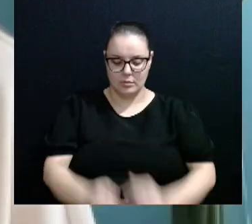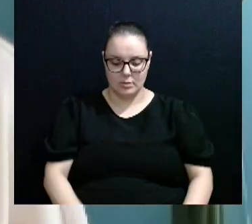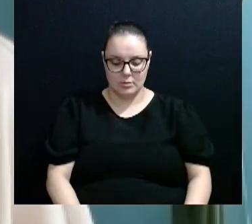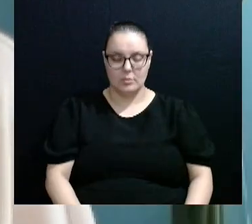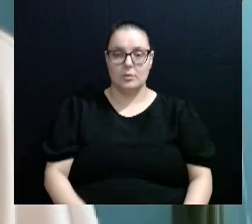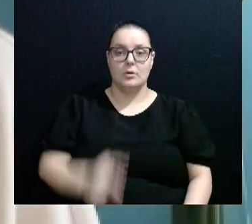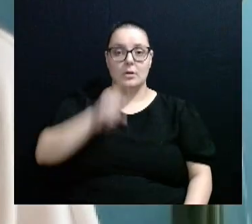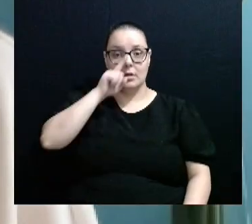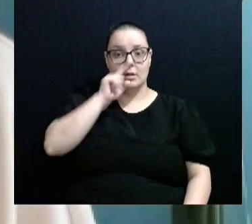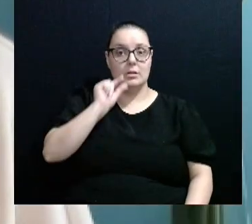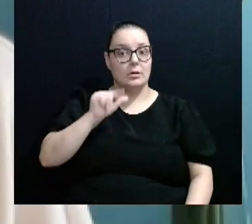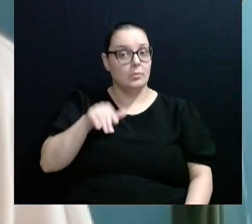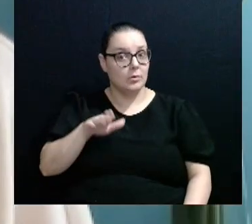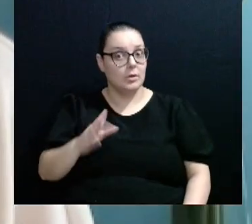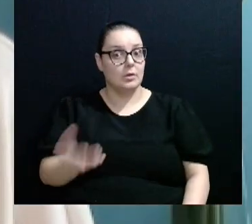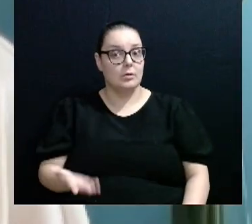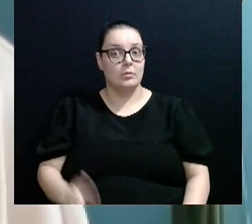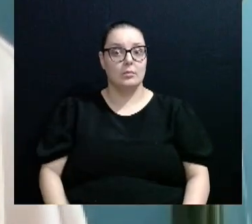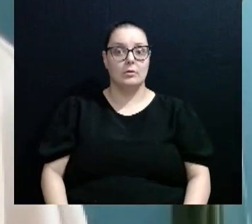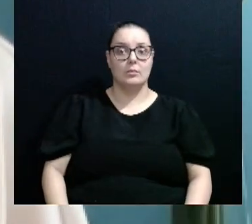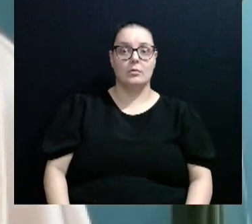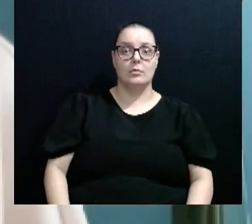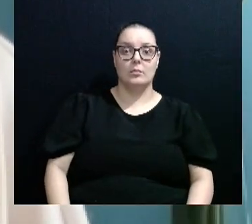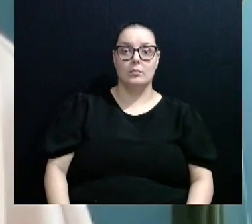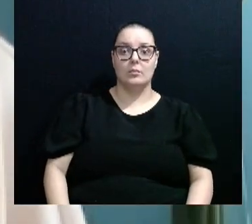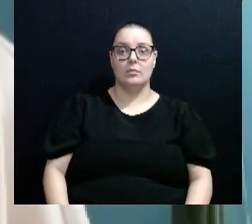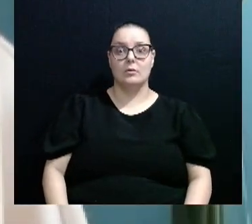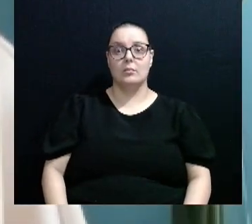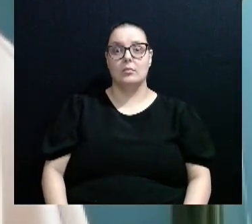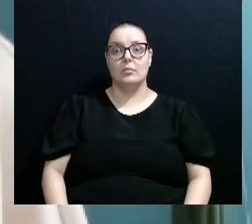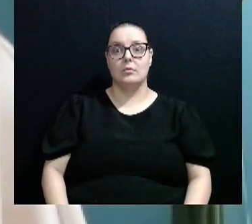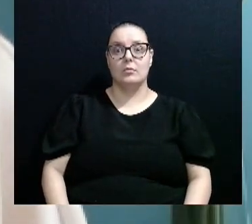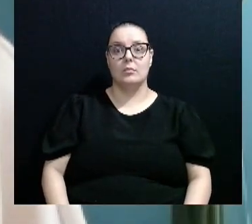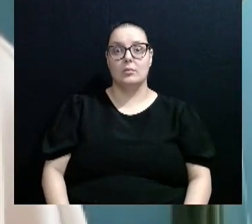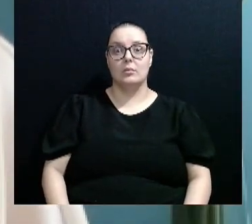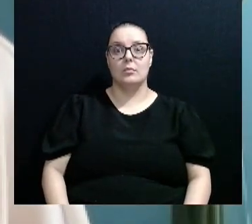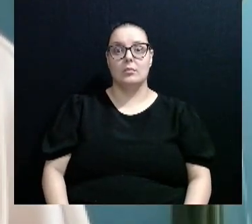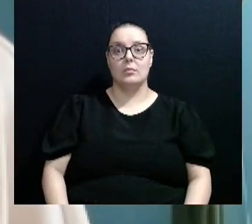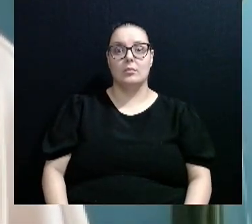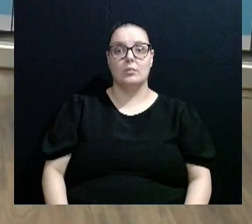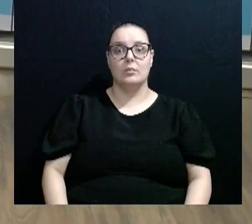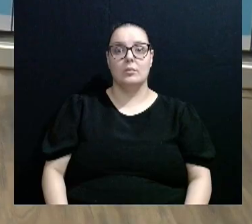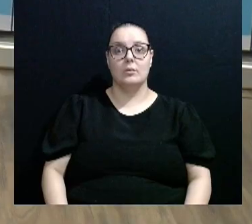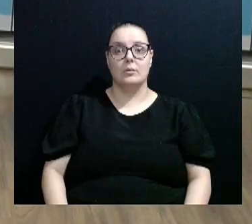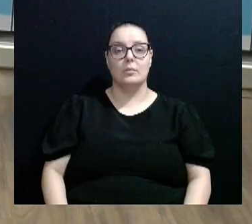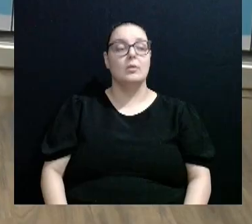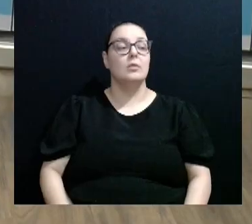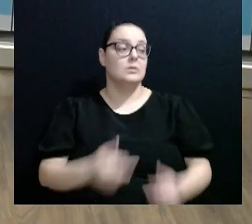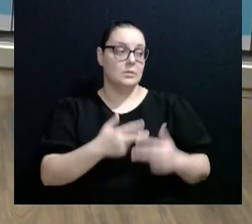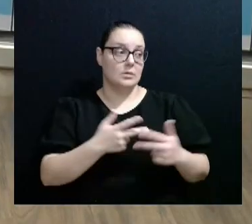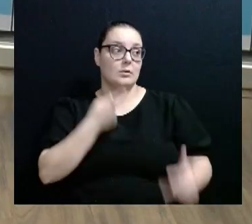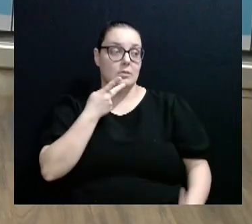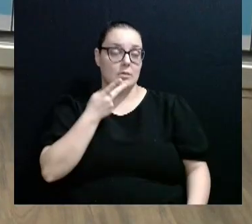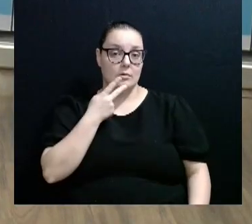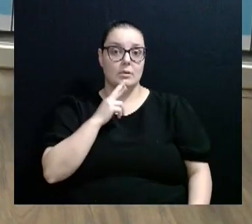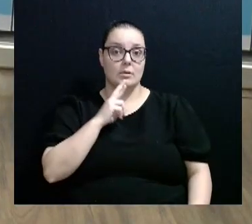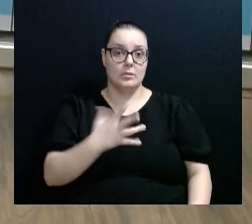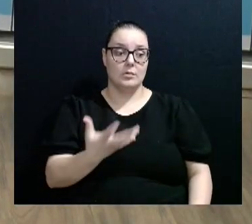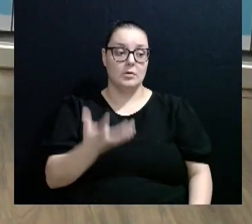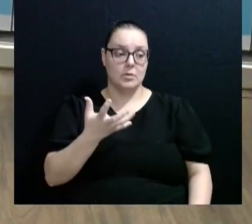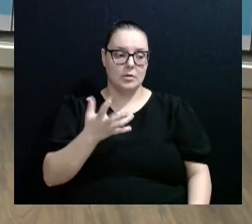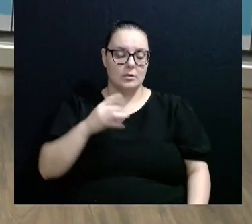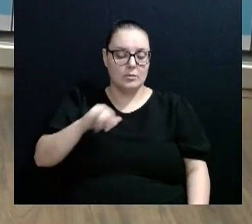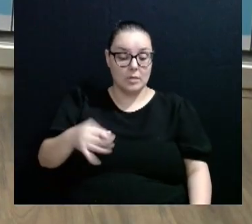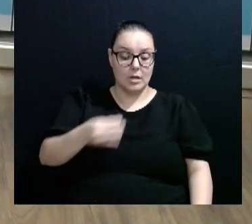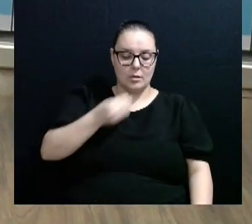mais. Mas eu acho. Não, você Pode falou falar? coisas Pode importantes nessa sua resposta que eu quero pegar um